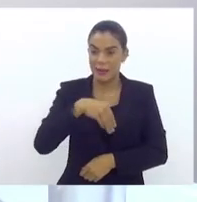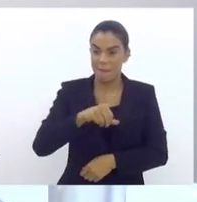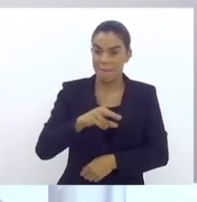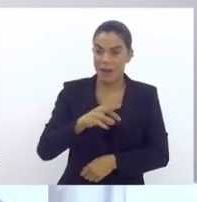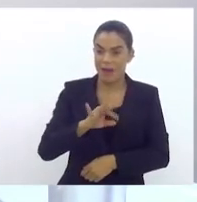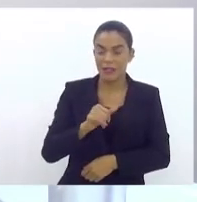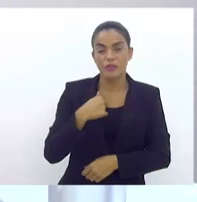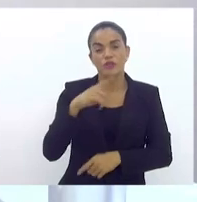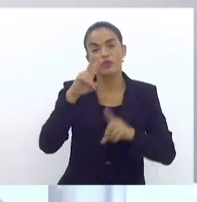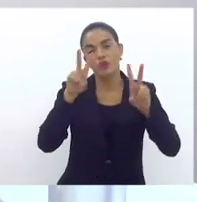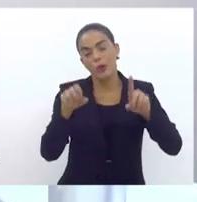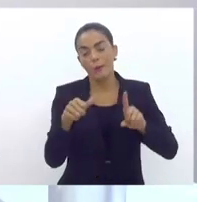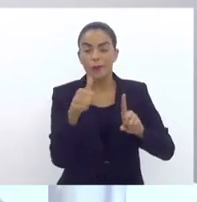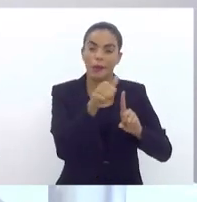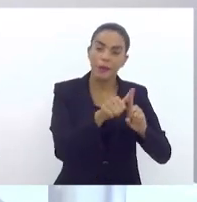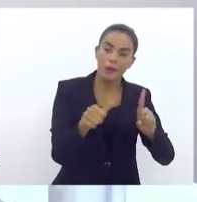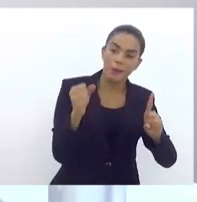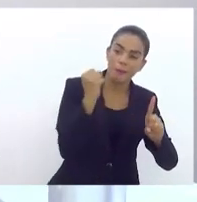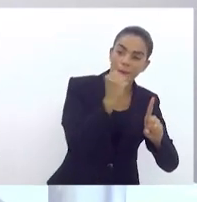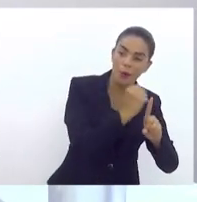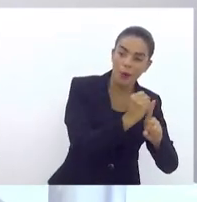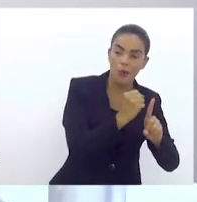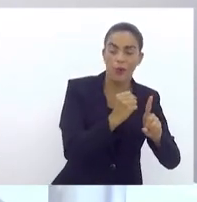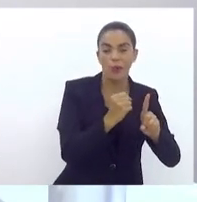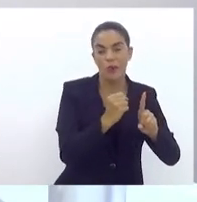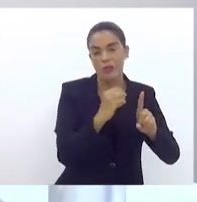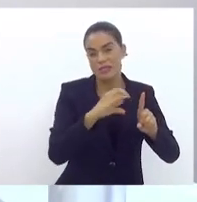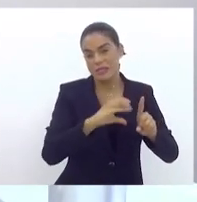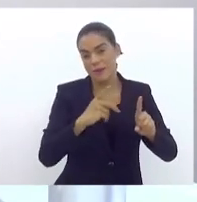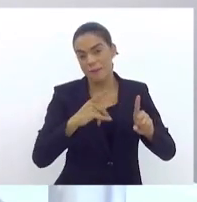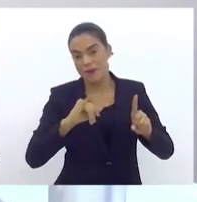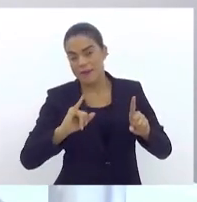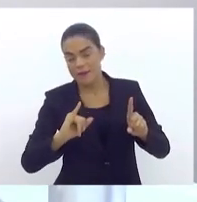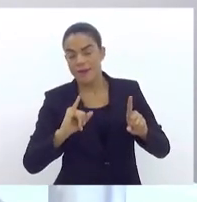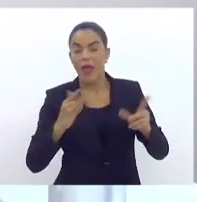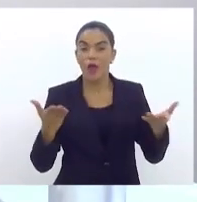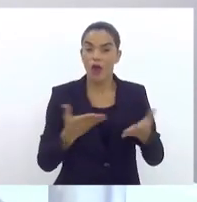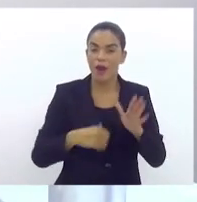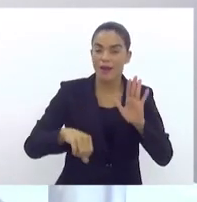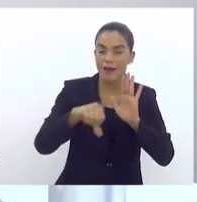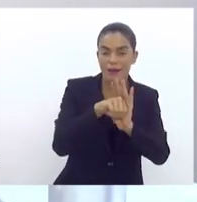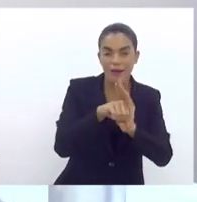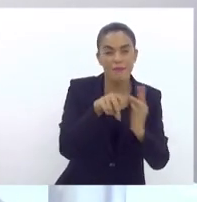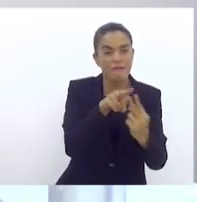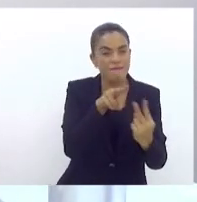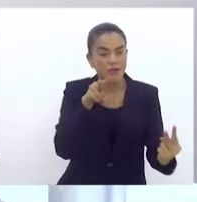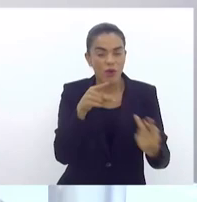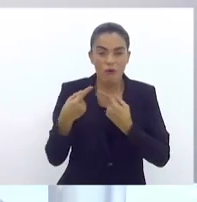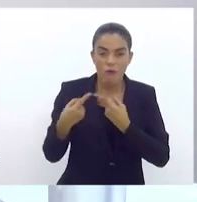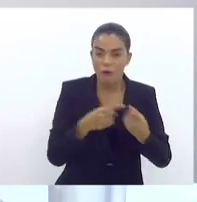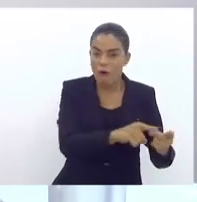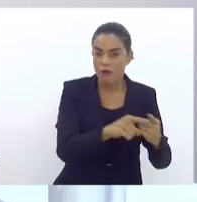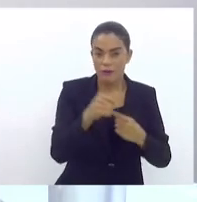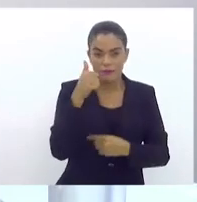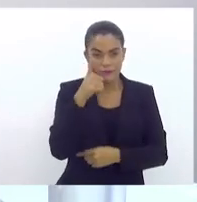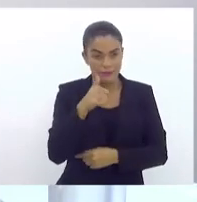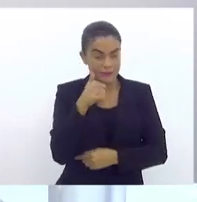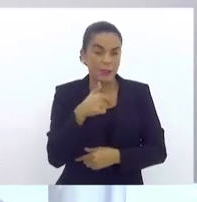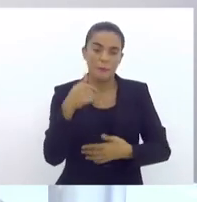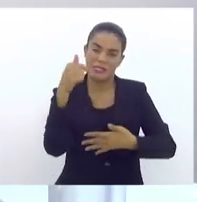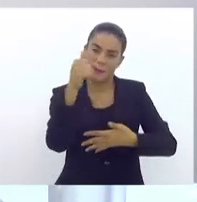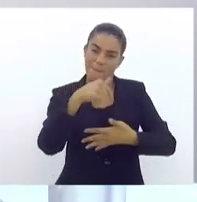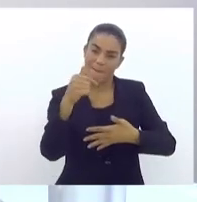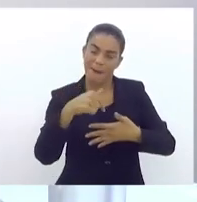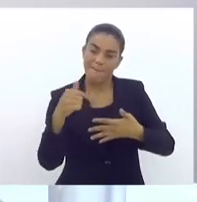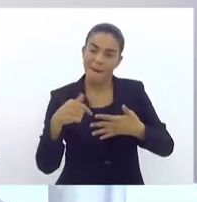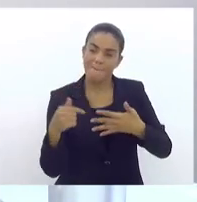feminicídio agora CPI dos crimes cibernéticos a gente precisa pontuar esse tipo